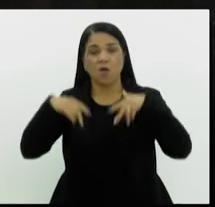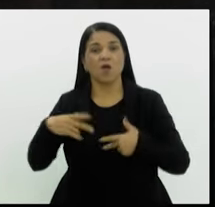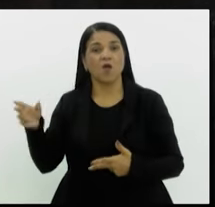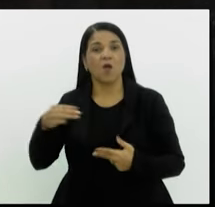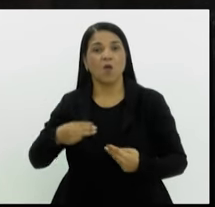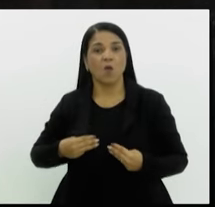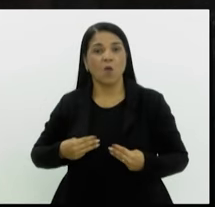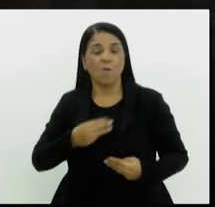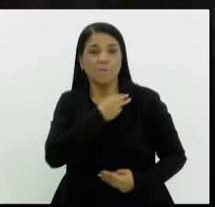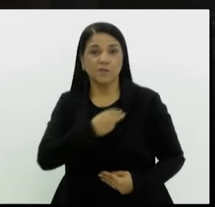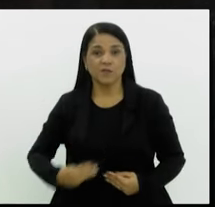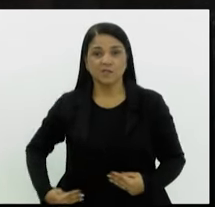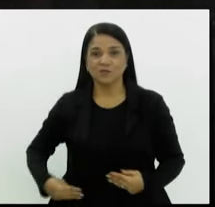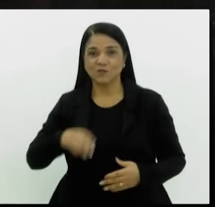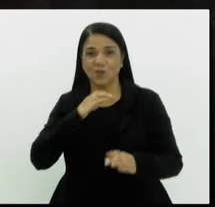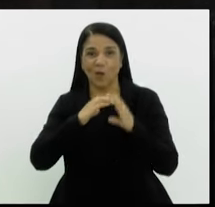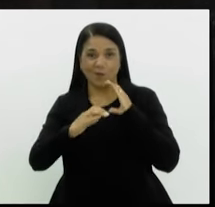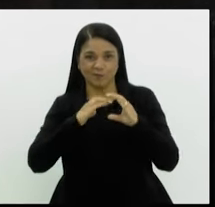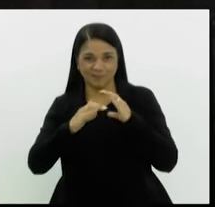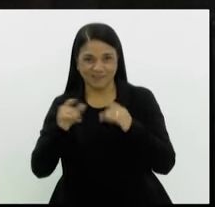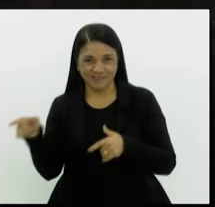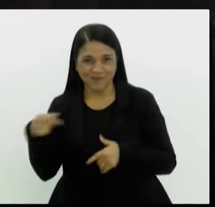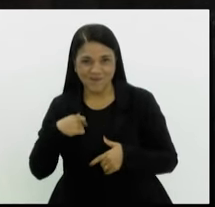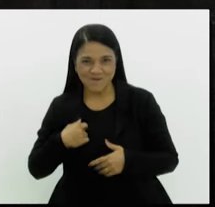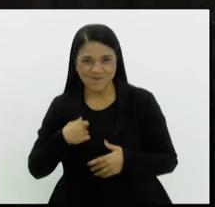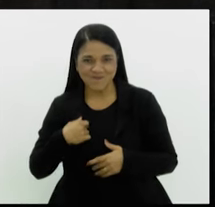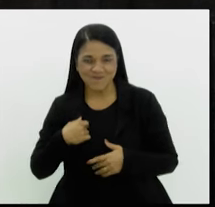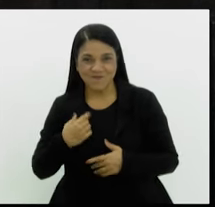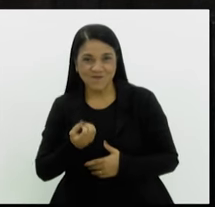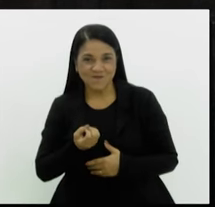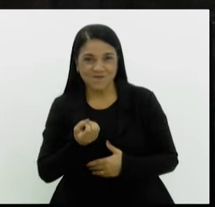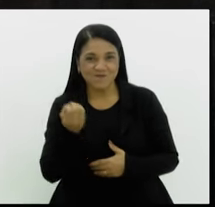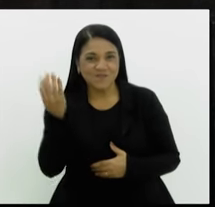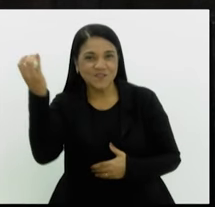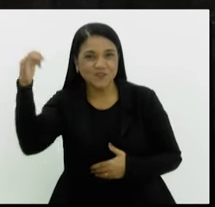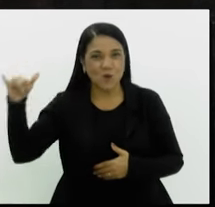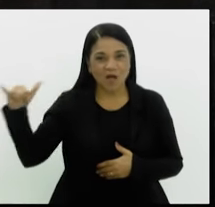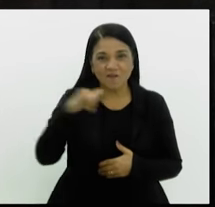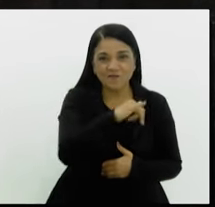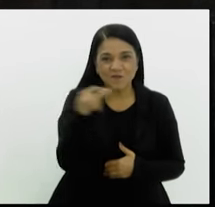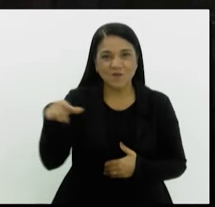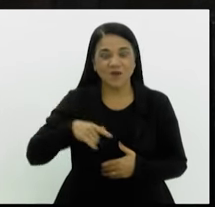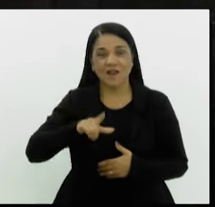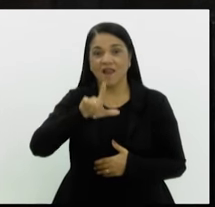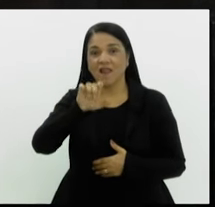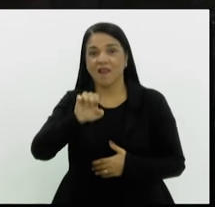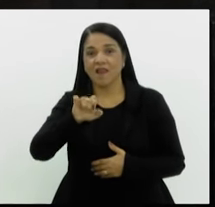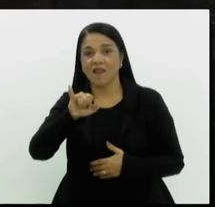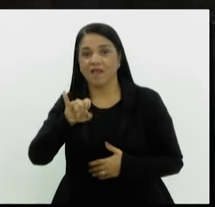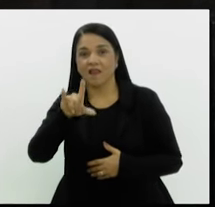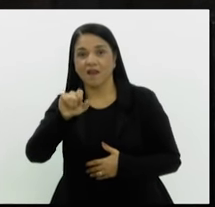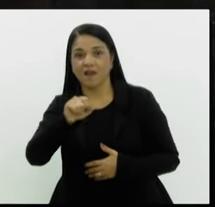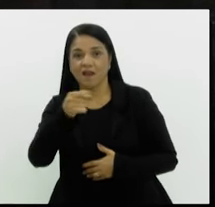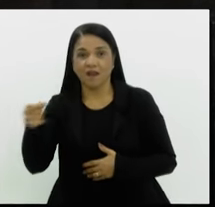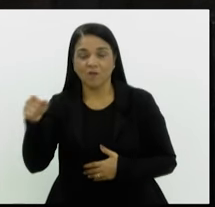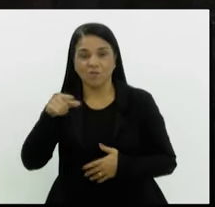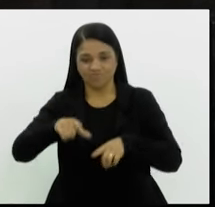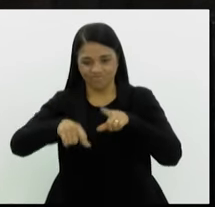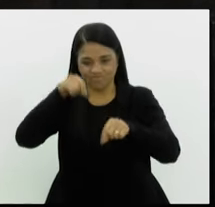das Comunicações. E é esse o Brasil. Esse é o Brasil em